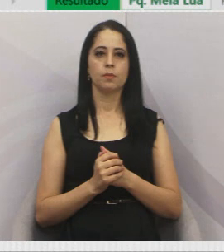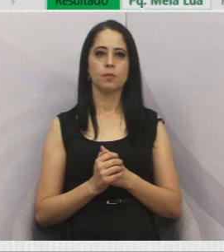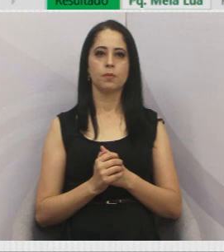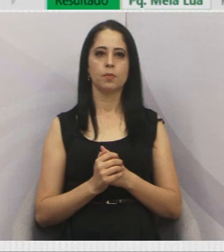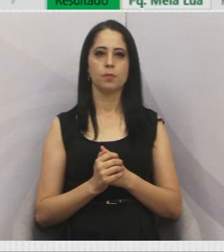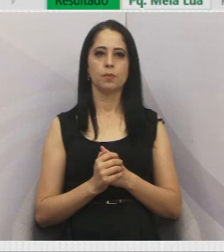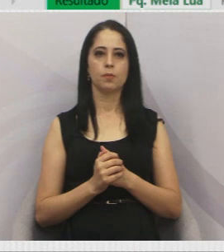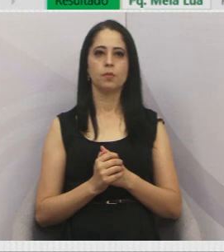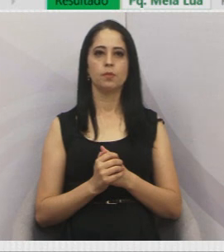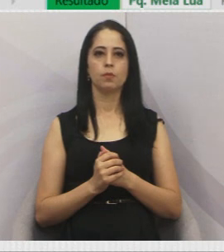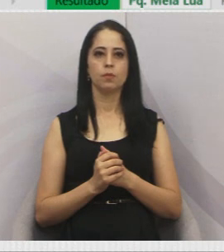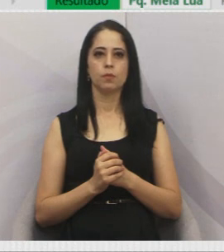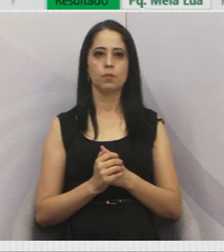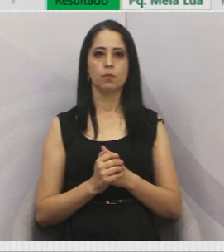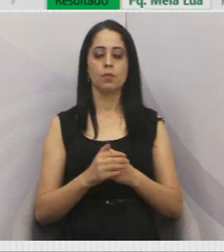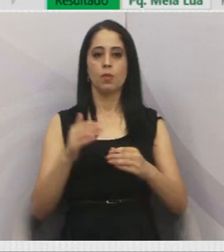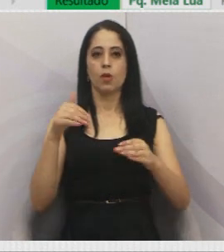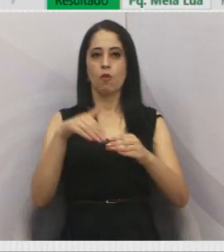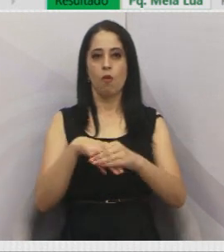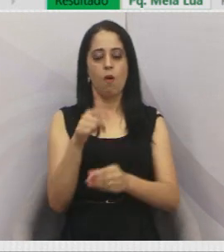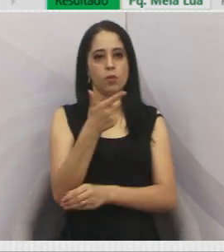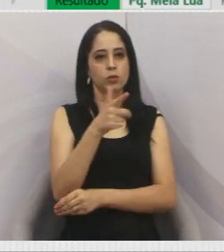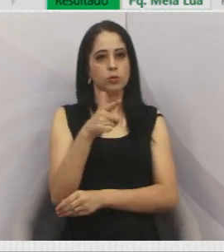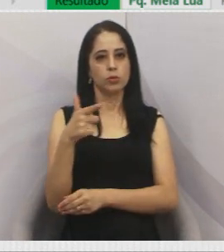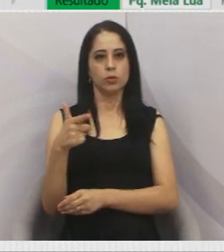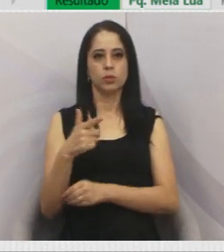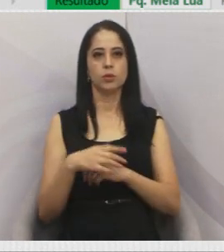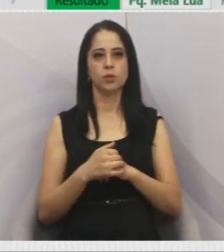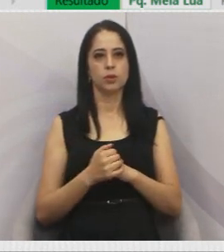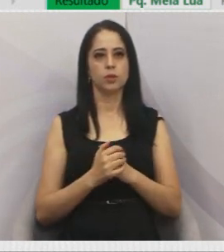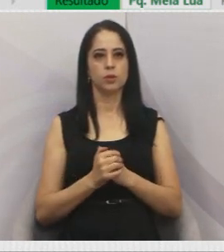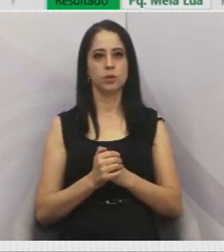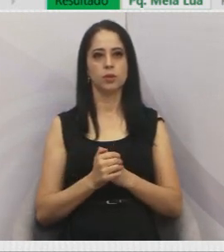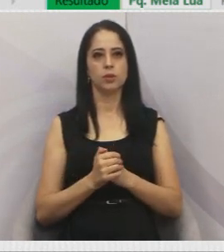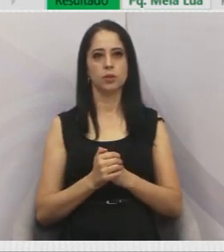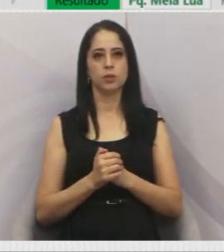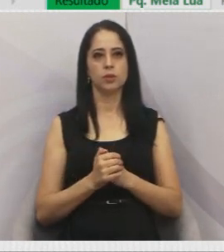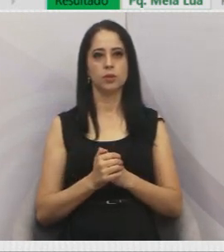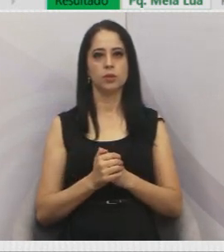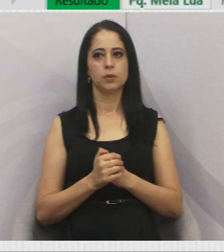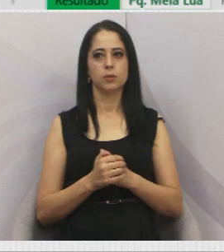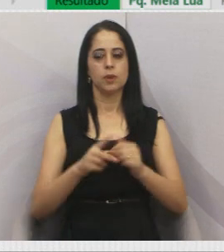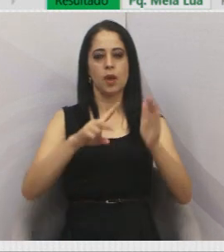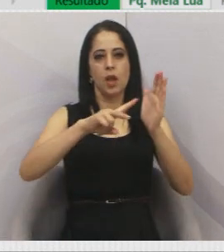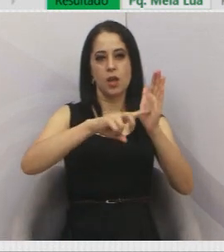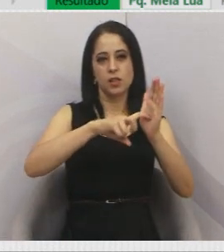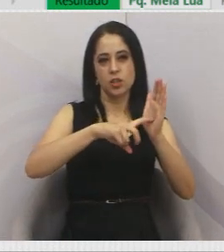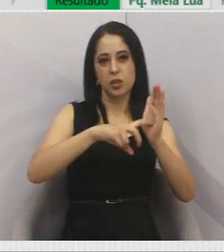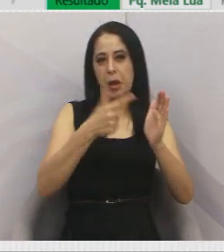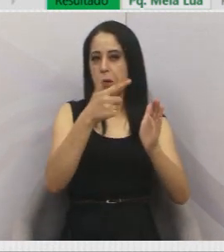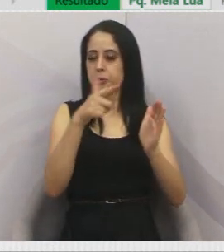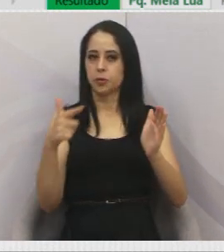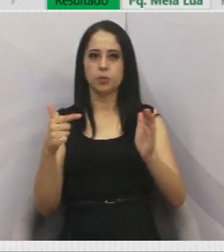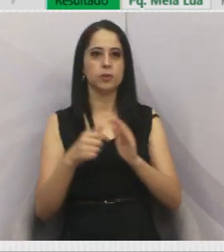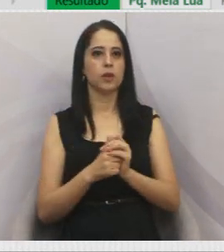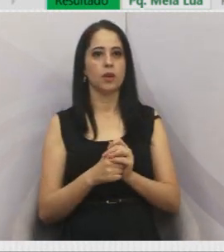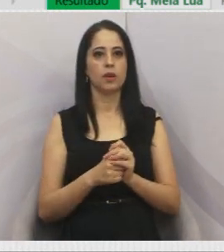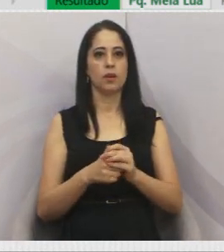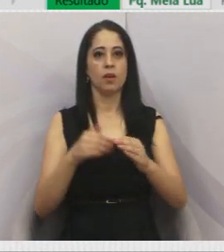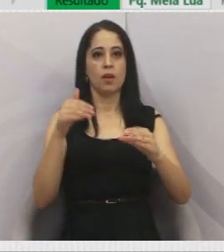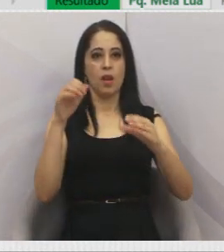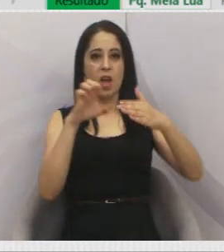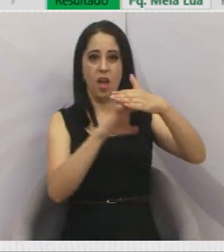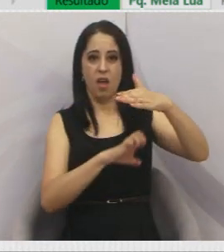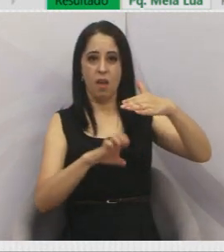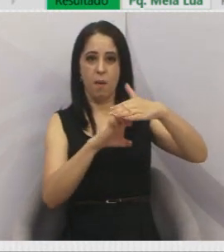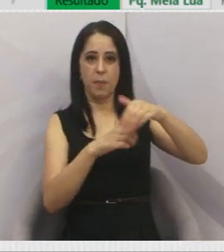Segmento movimentos populares, voto em branco. Segmento entidade de classe sindical, voto em branco. Segmento empresas e